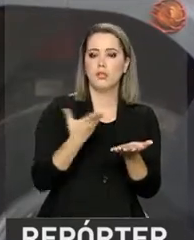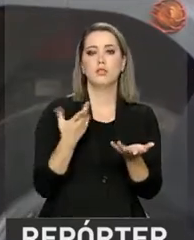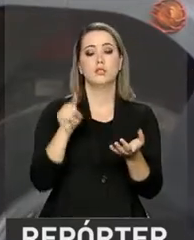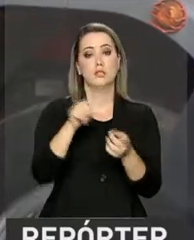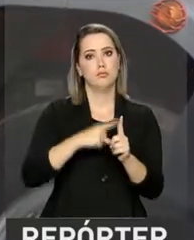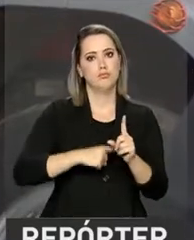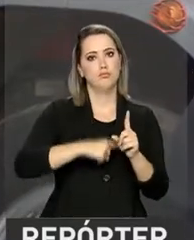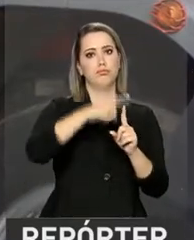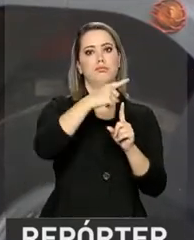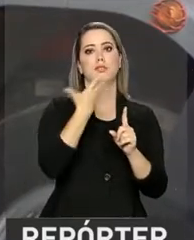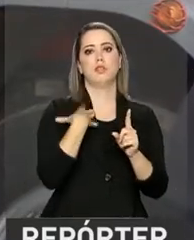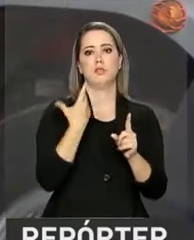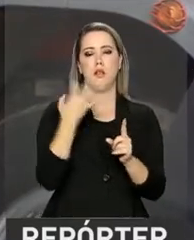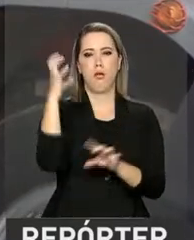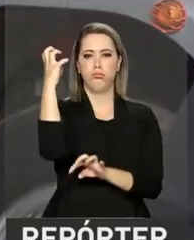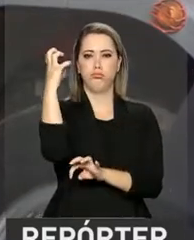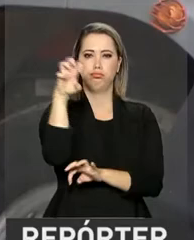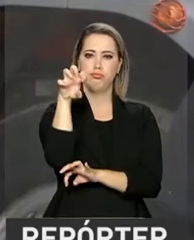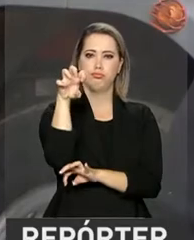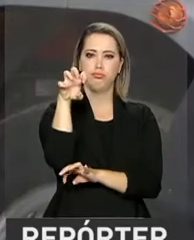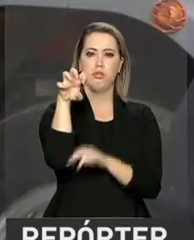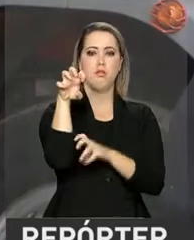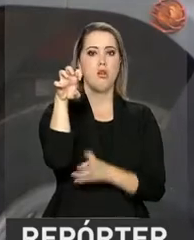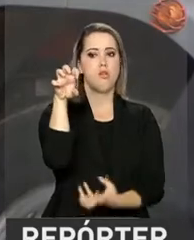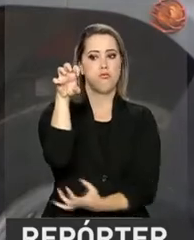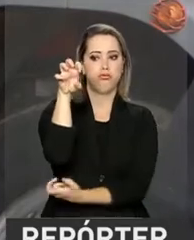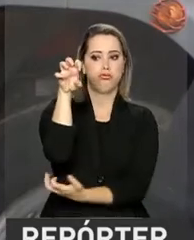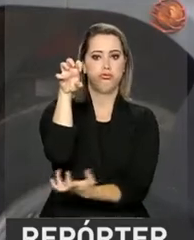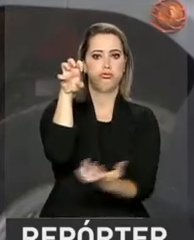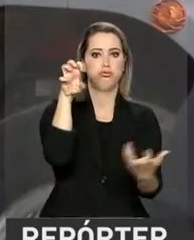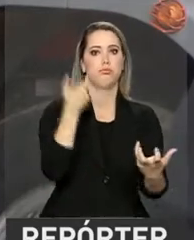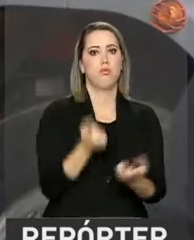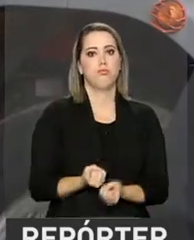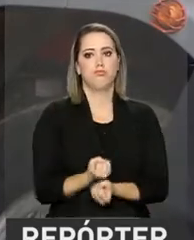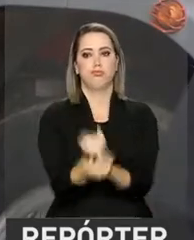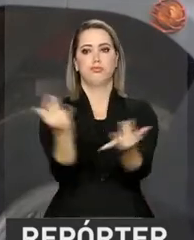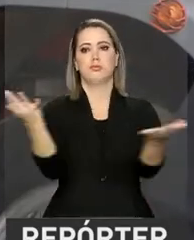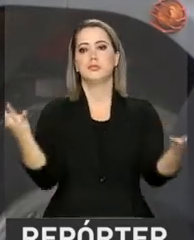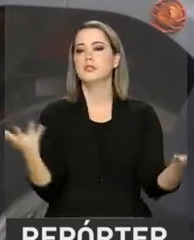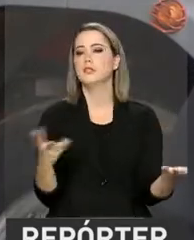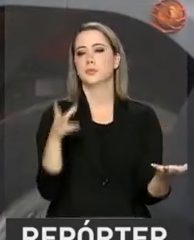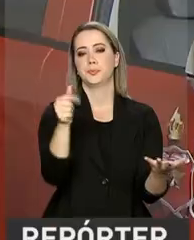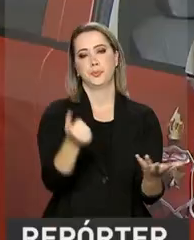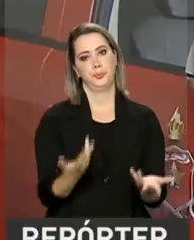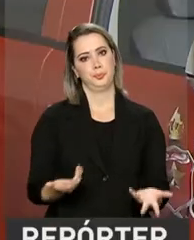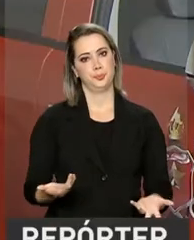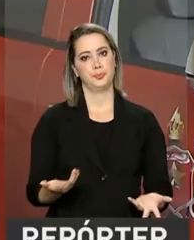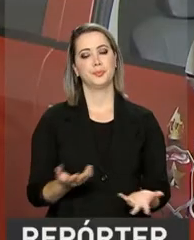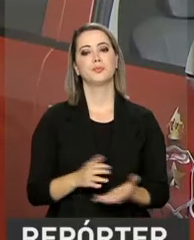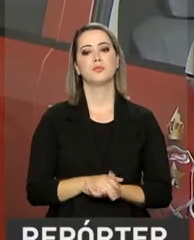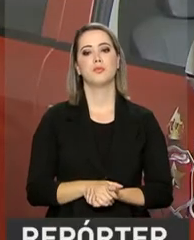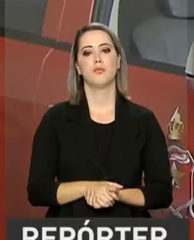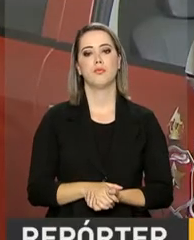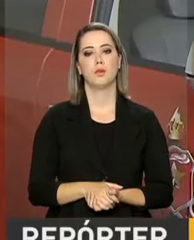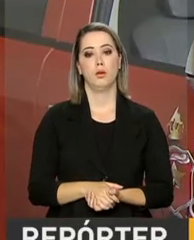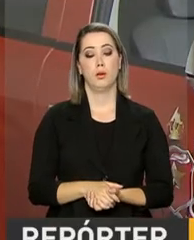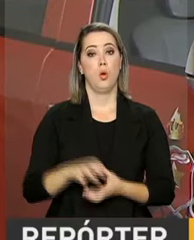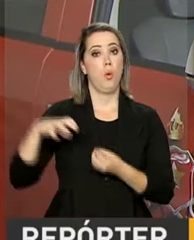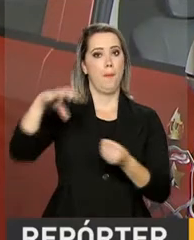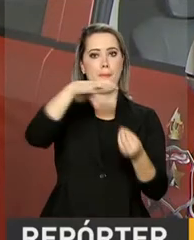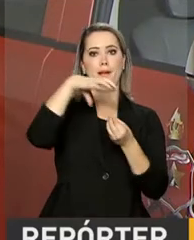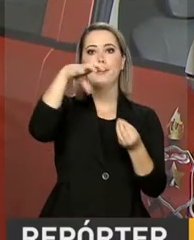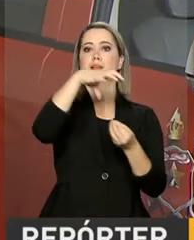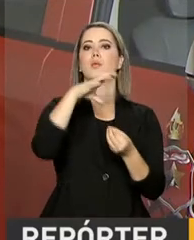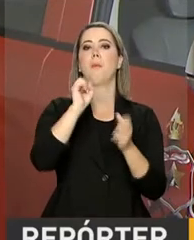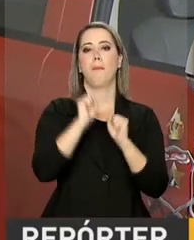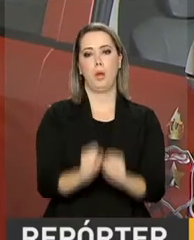ressecamento da vegetação o que contribui para combustão e propagação do fogo nas matas do balão de se pode acabar gerando um grande incêndio